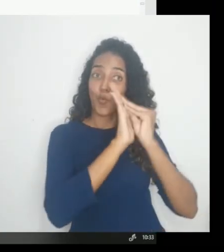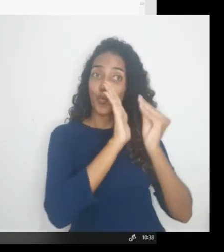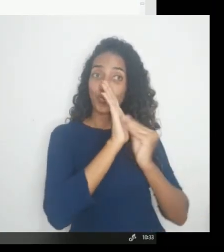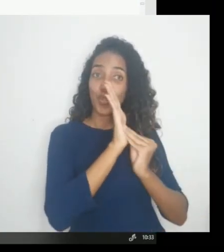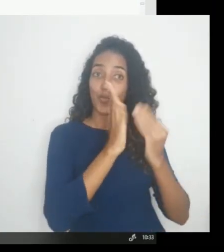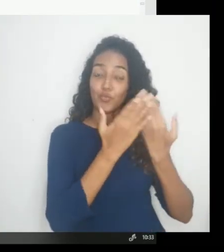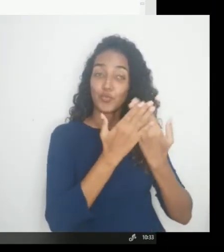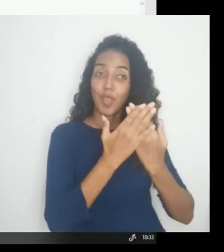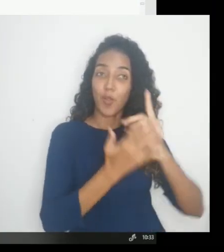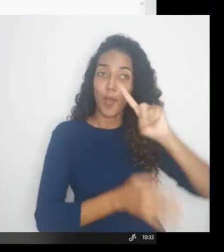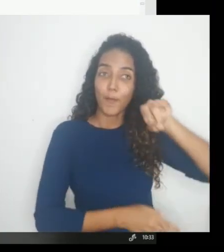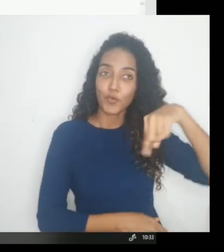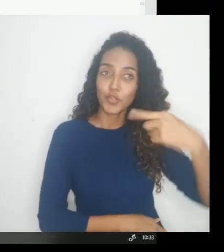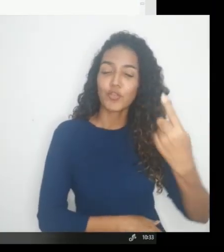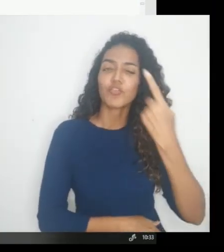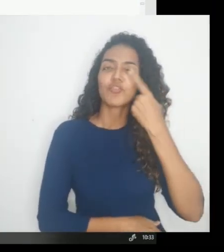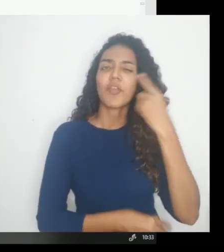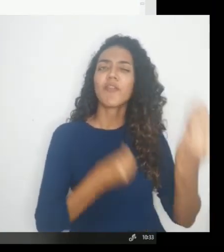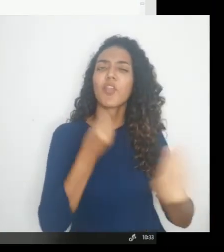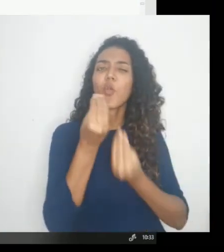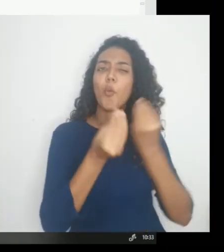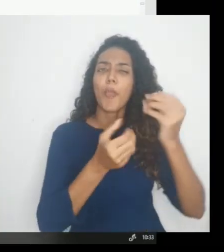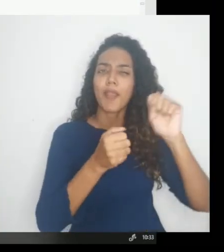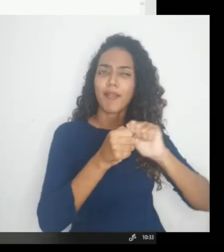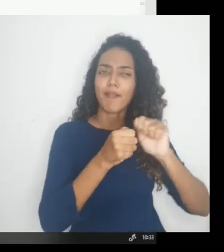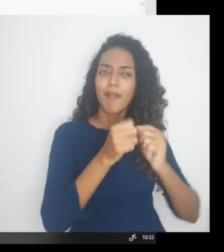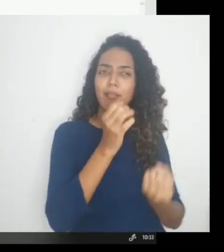isso na próxima aula.